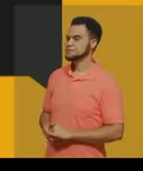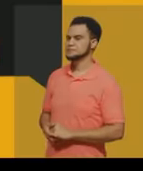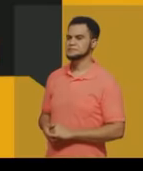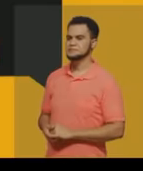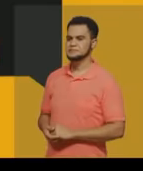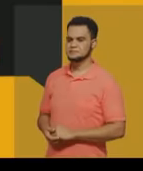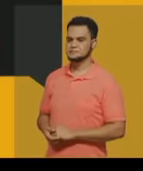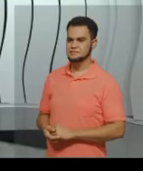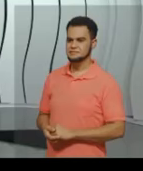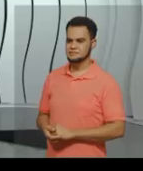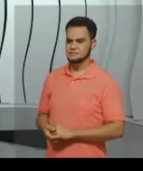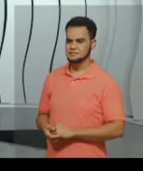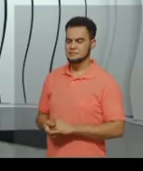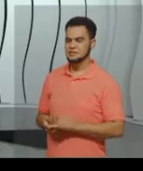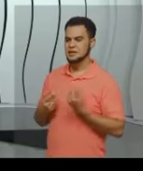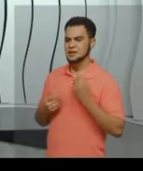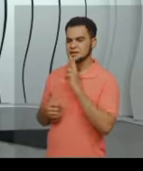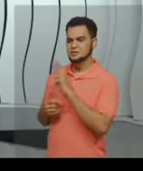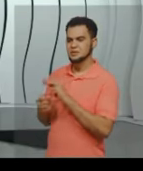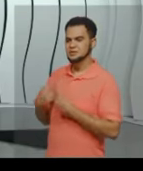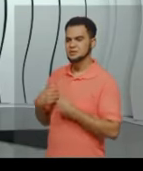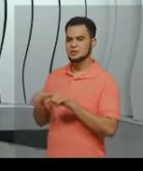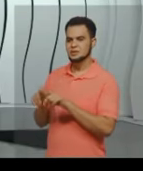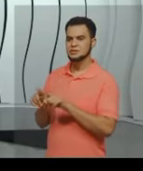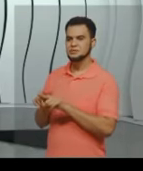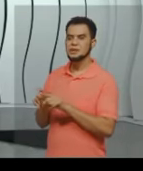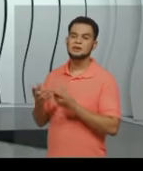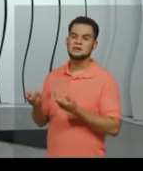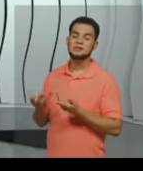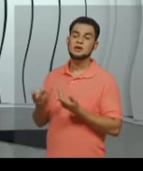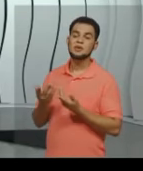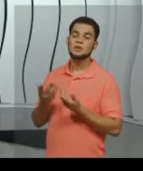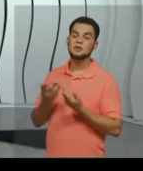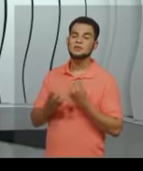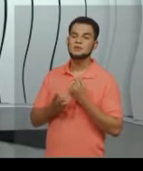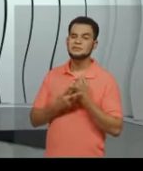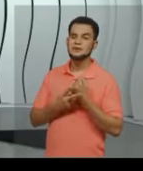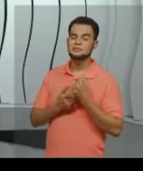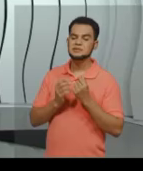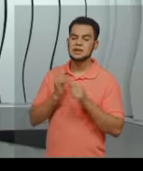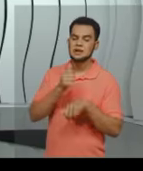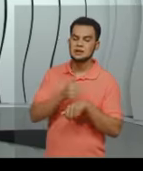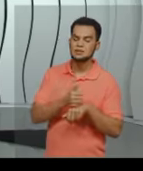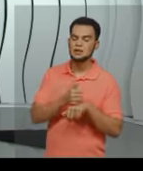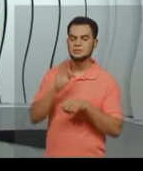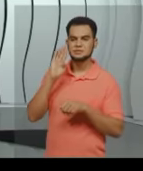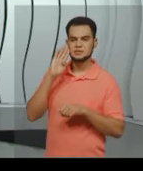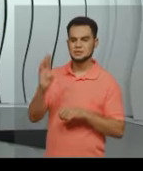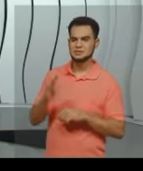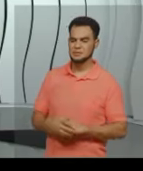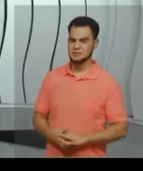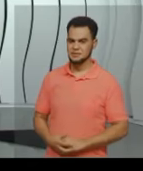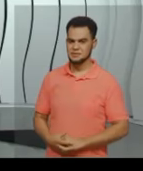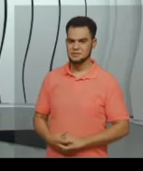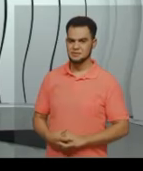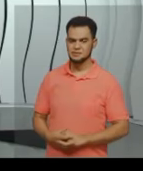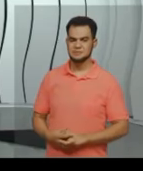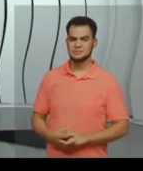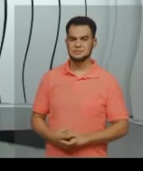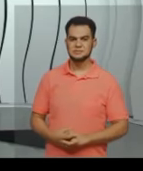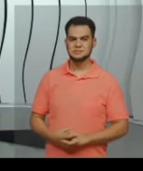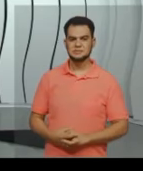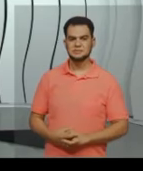I. O do está no lugar, o auxiliar está no lugar do verbo principal. Ao invés de você dizer, aí você tem que dizer, I cry too.